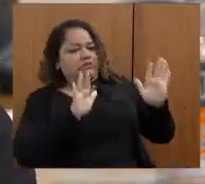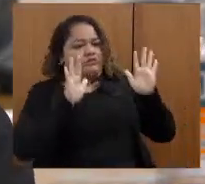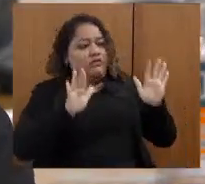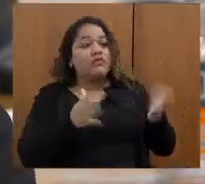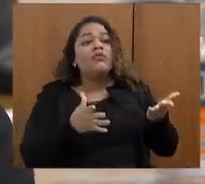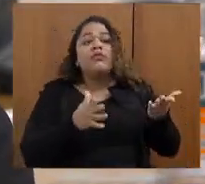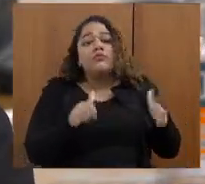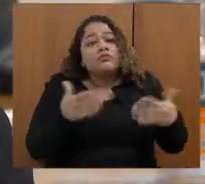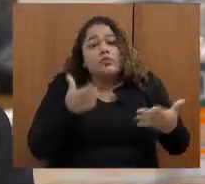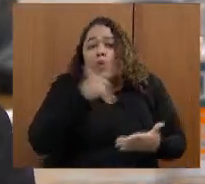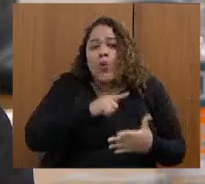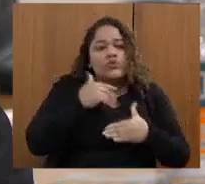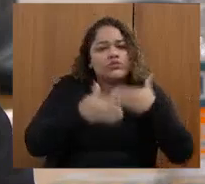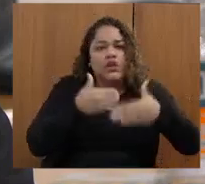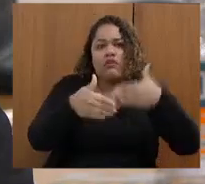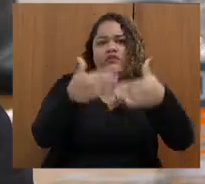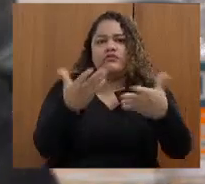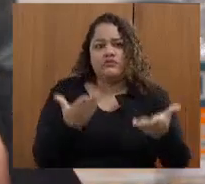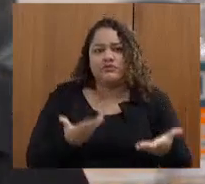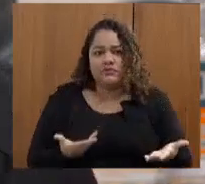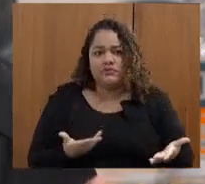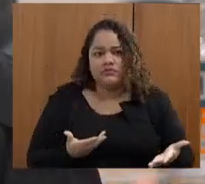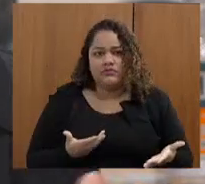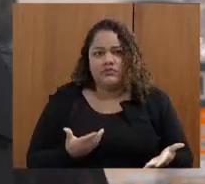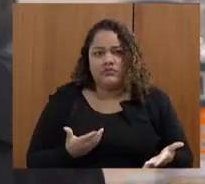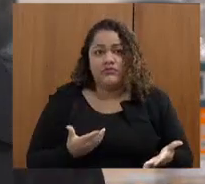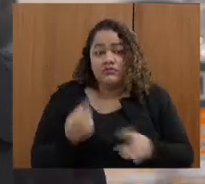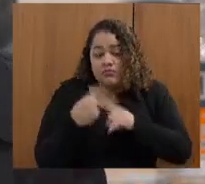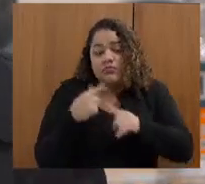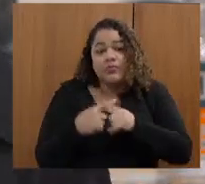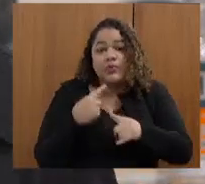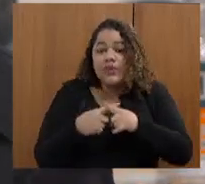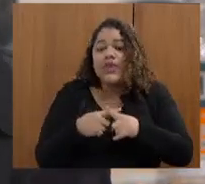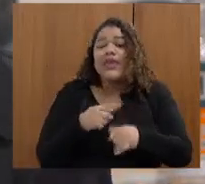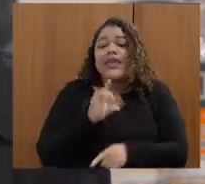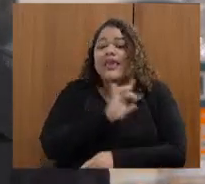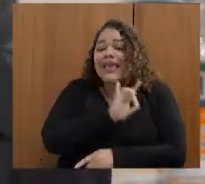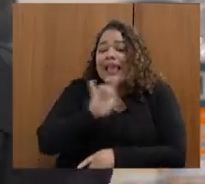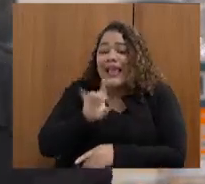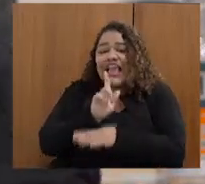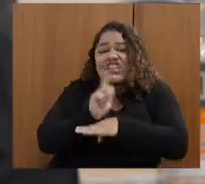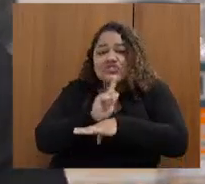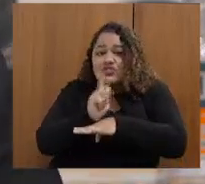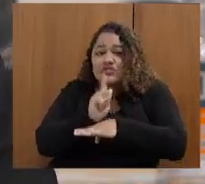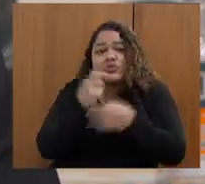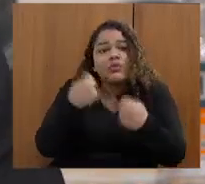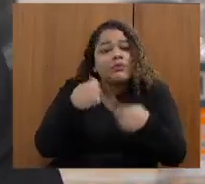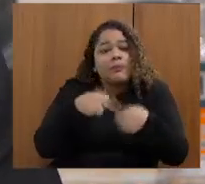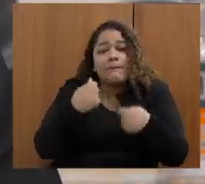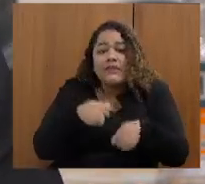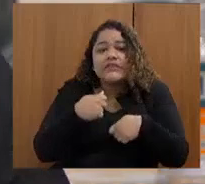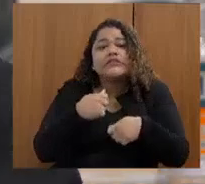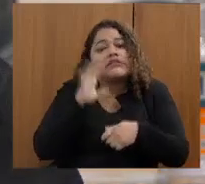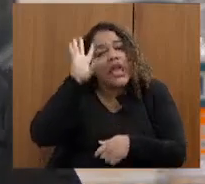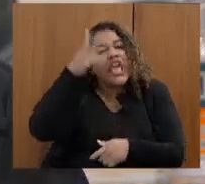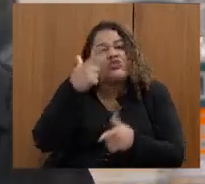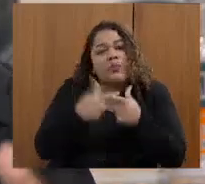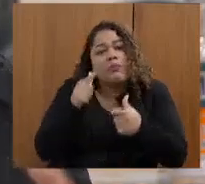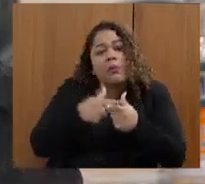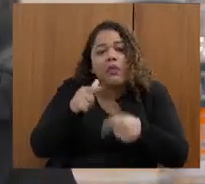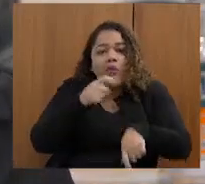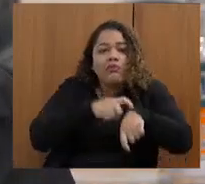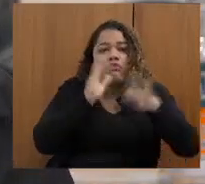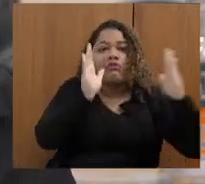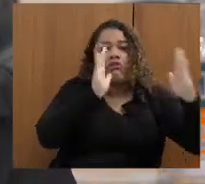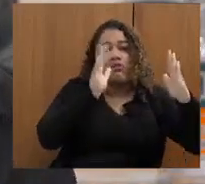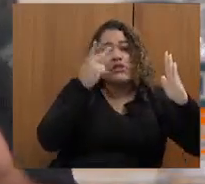não avança certo porque porque cada gestor gente tem que haver com os problemas do seu tempo e é sobre